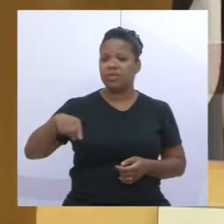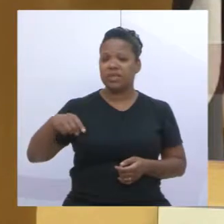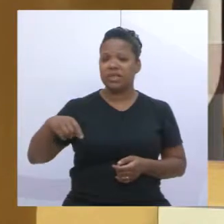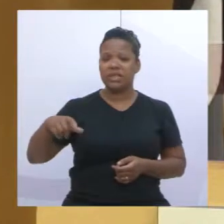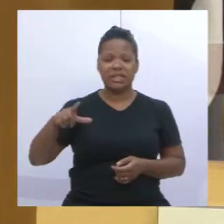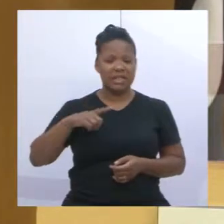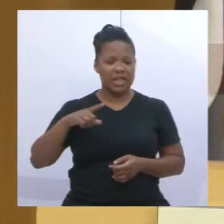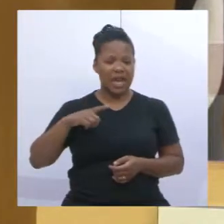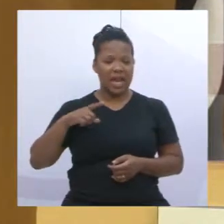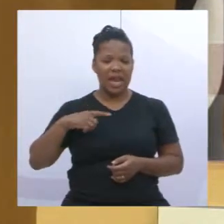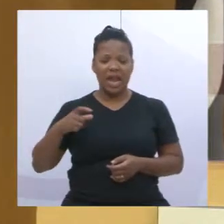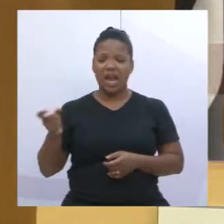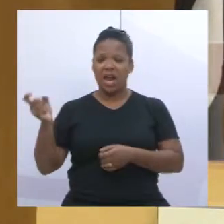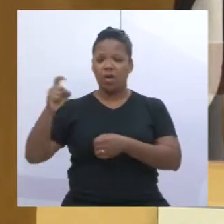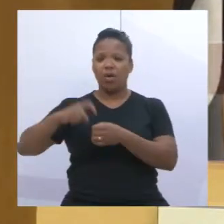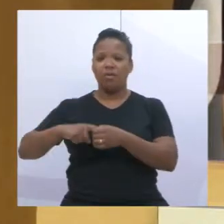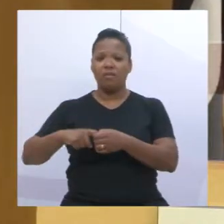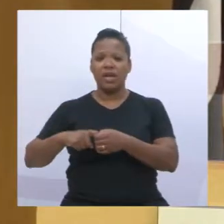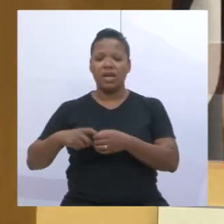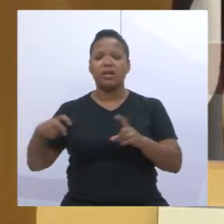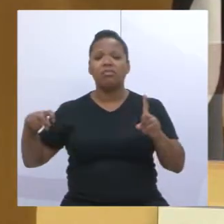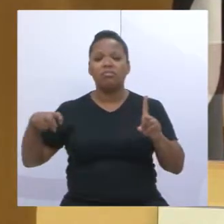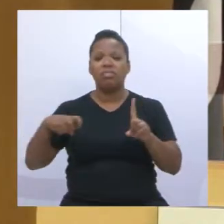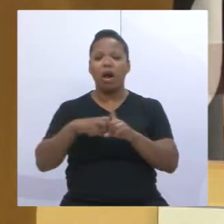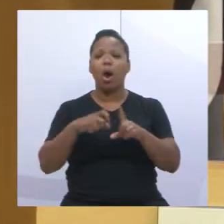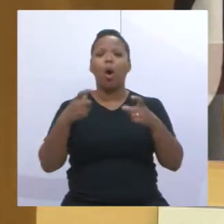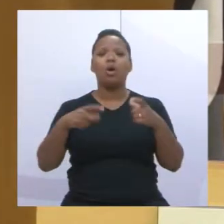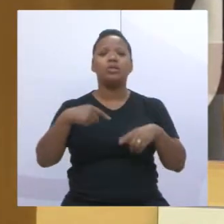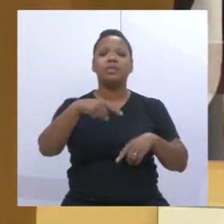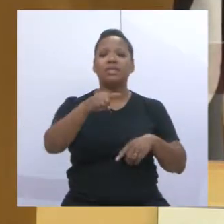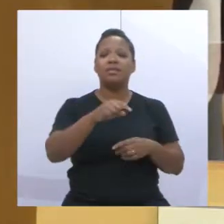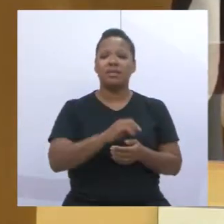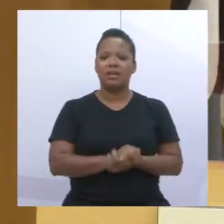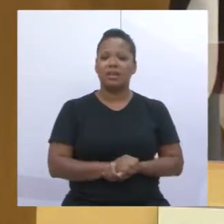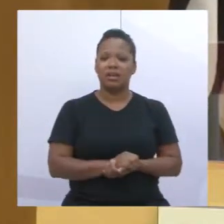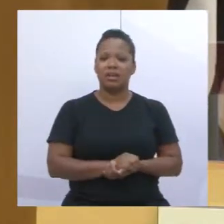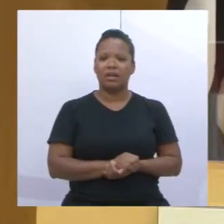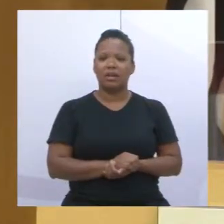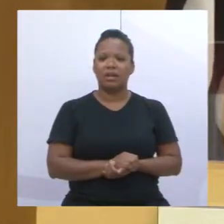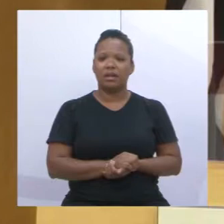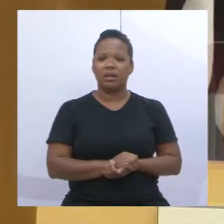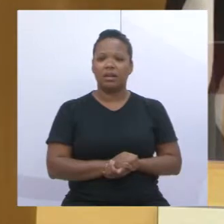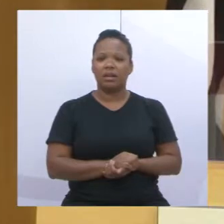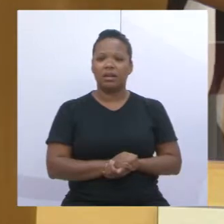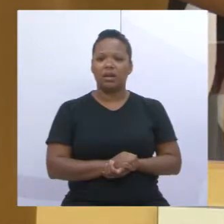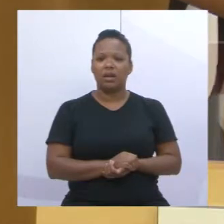convênio e sofrem um acidente, para onde vocês vão?